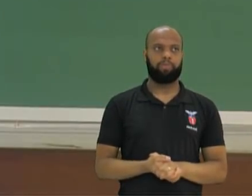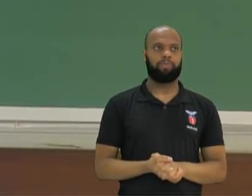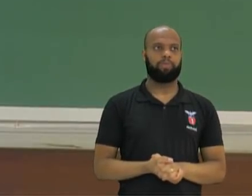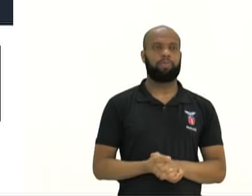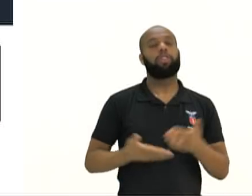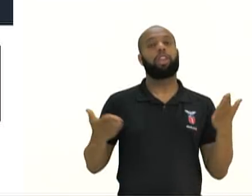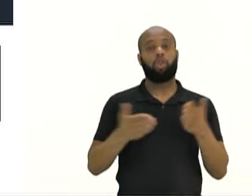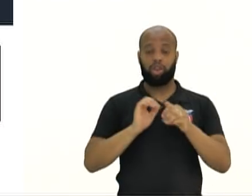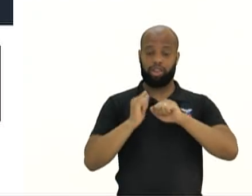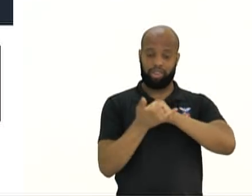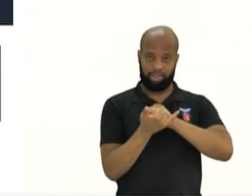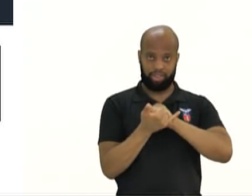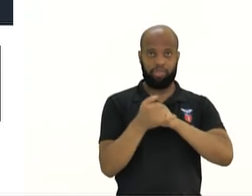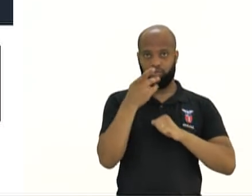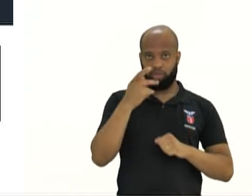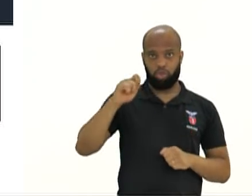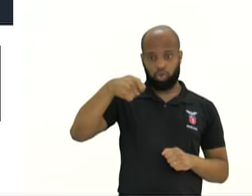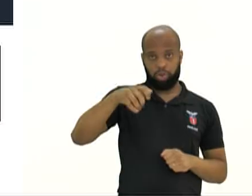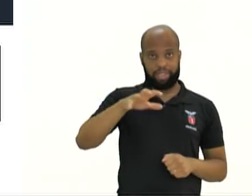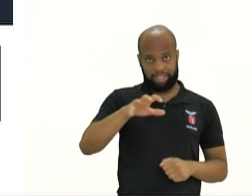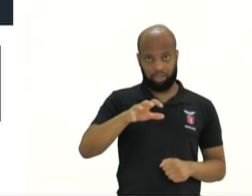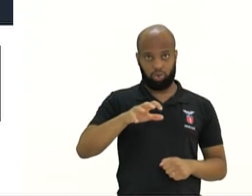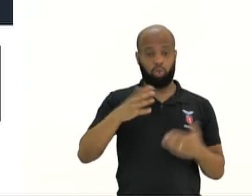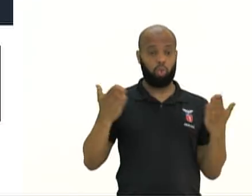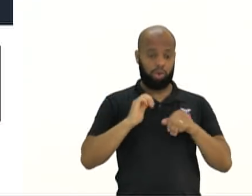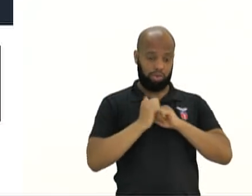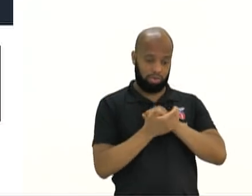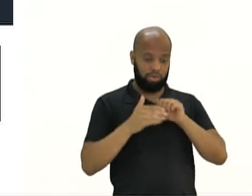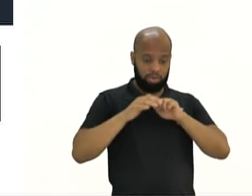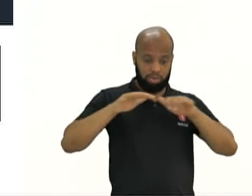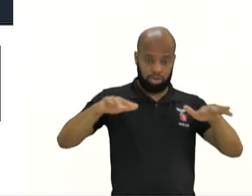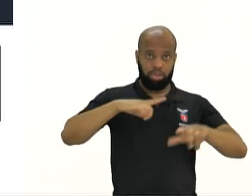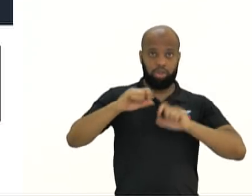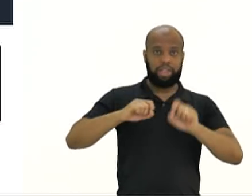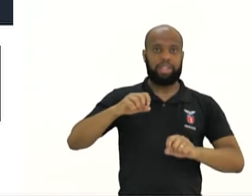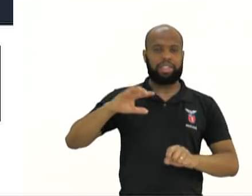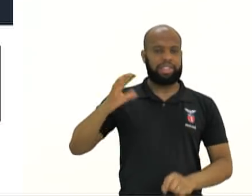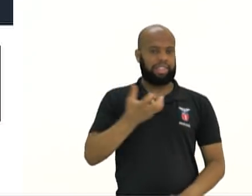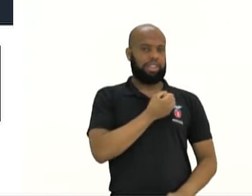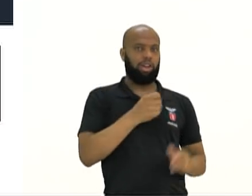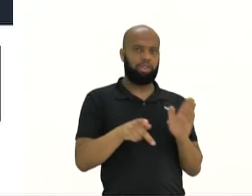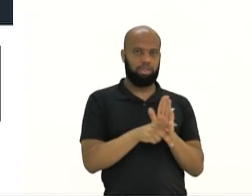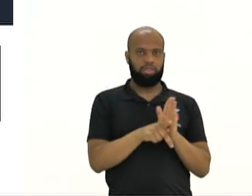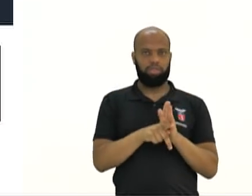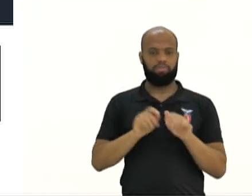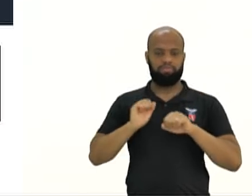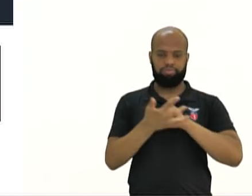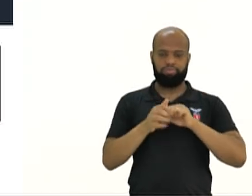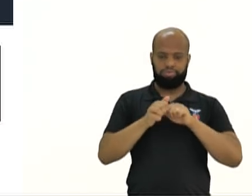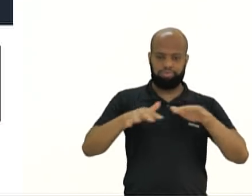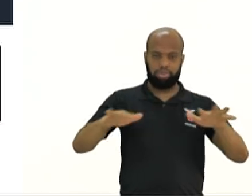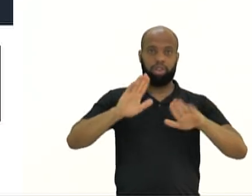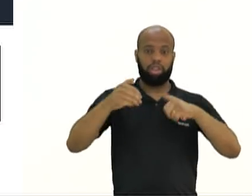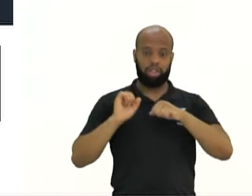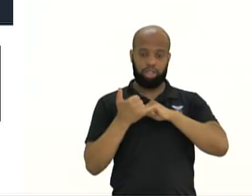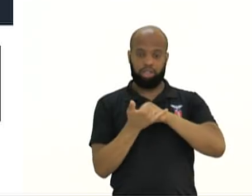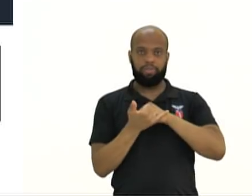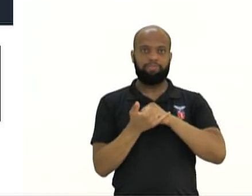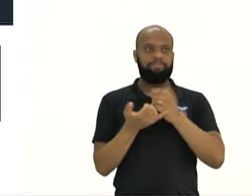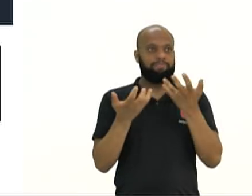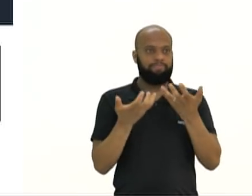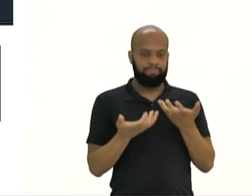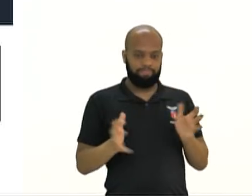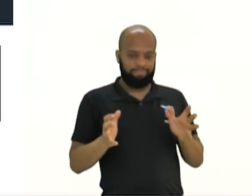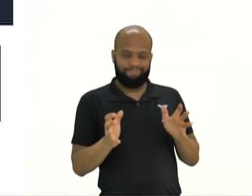falar dessas ilhas, né, durante a pandemia. A salvo do coronavírus, as ilhas do Pacífico hesitam em retomar